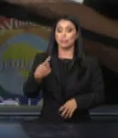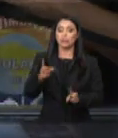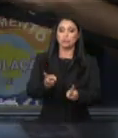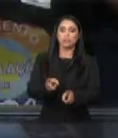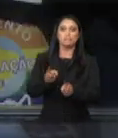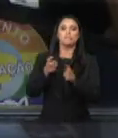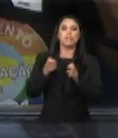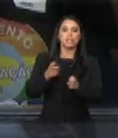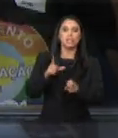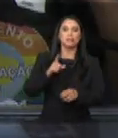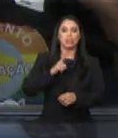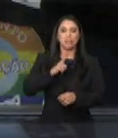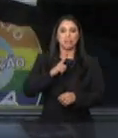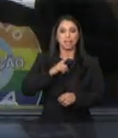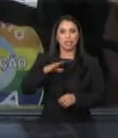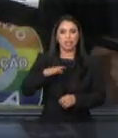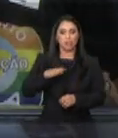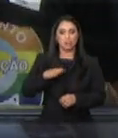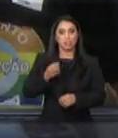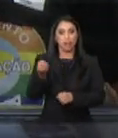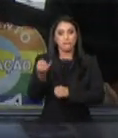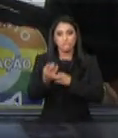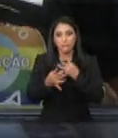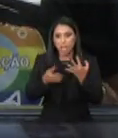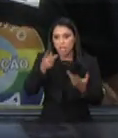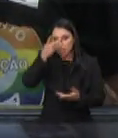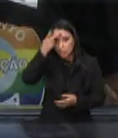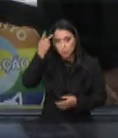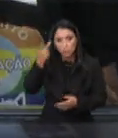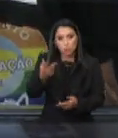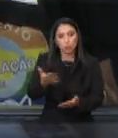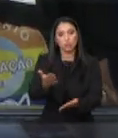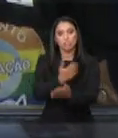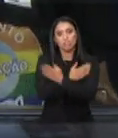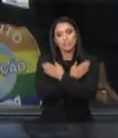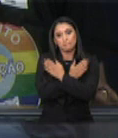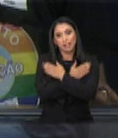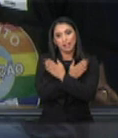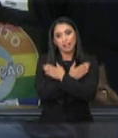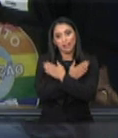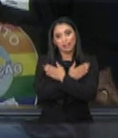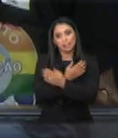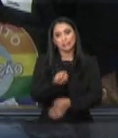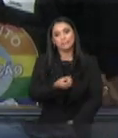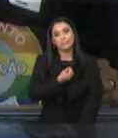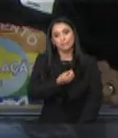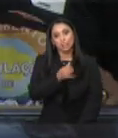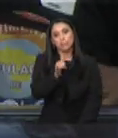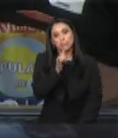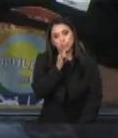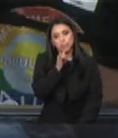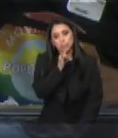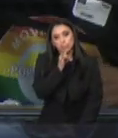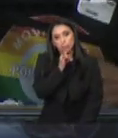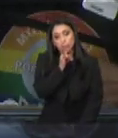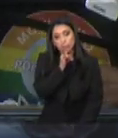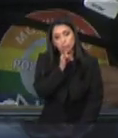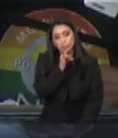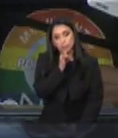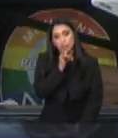conta que teremos um exército de pessoas desempregadas vivendo uma realidade triste nua e crua e com certeza